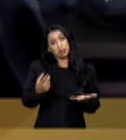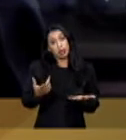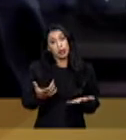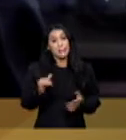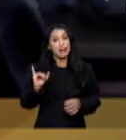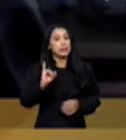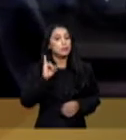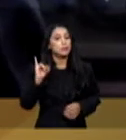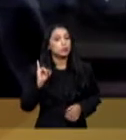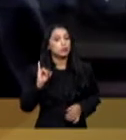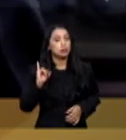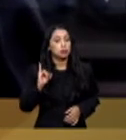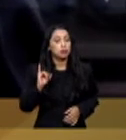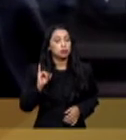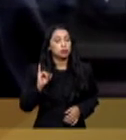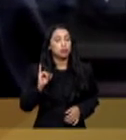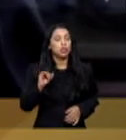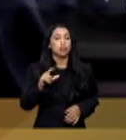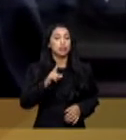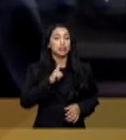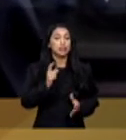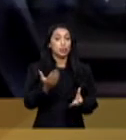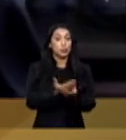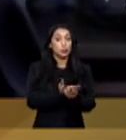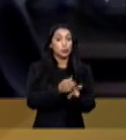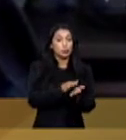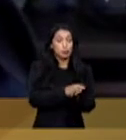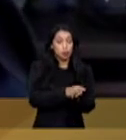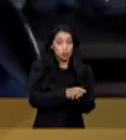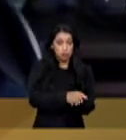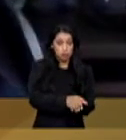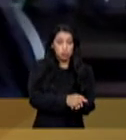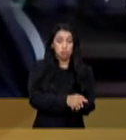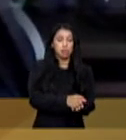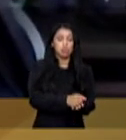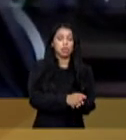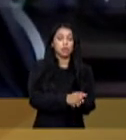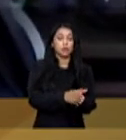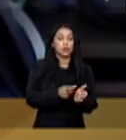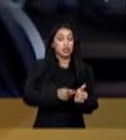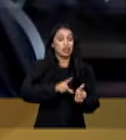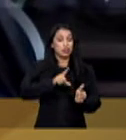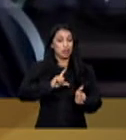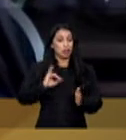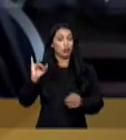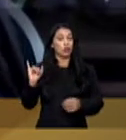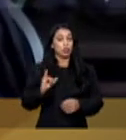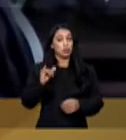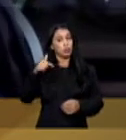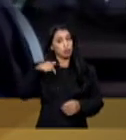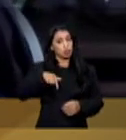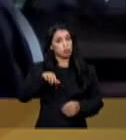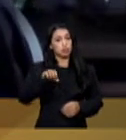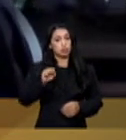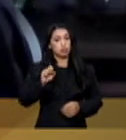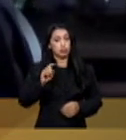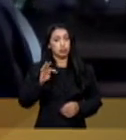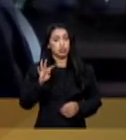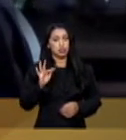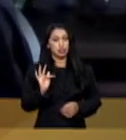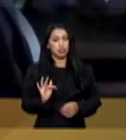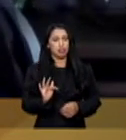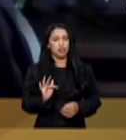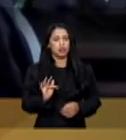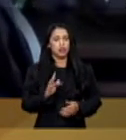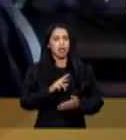importante. Há um precedente relevante, aqui mesmo do tribunal, creio que